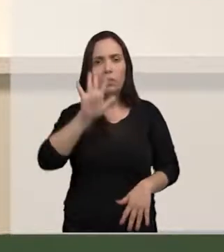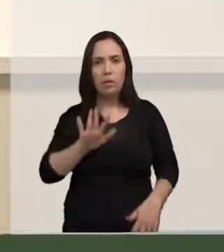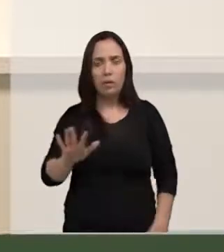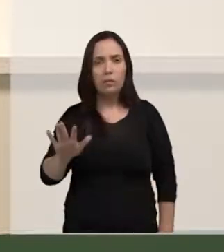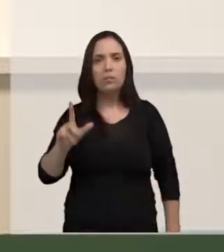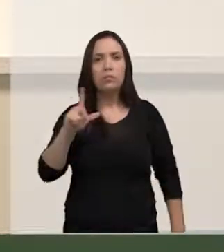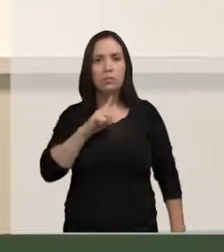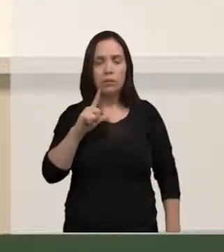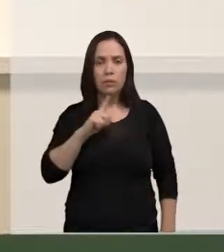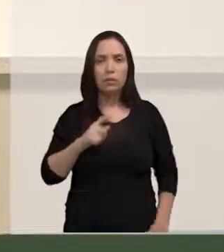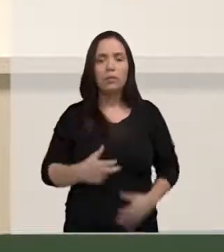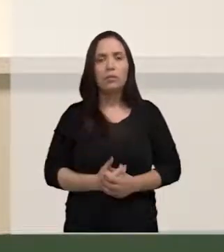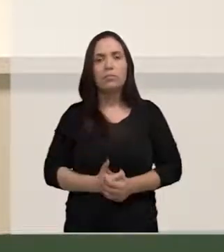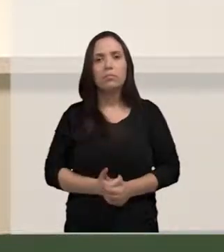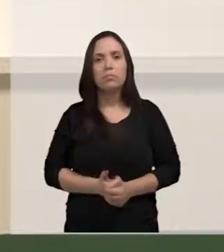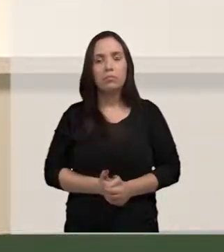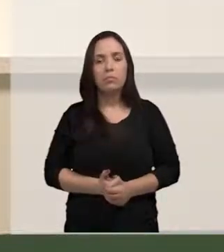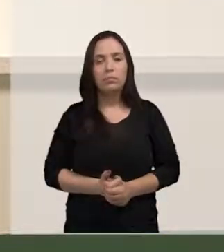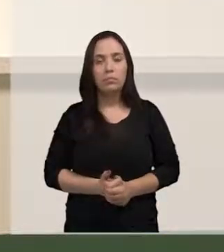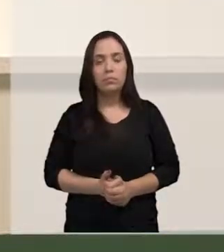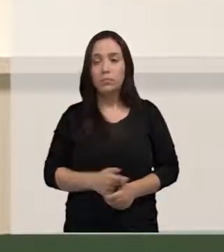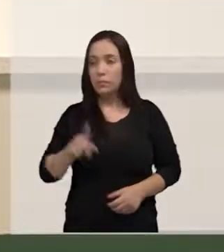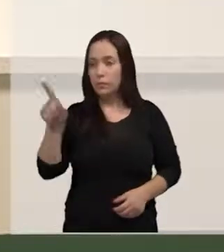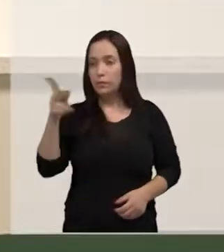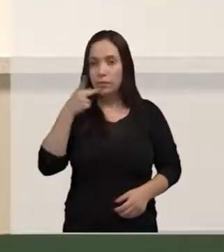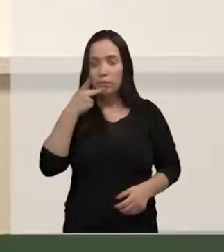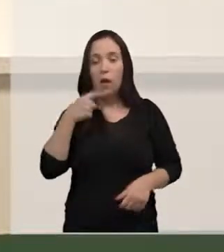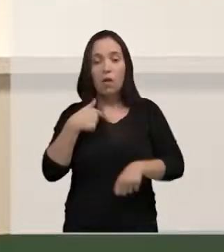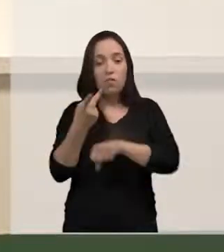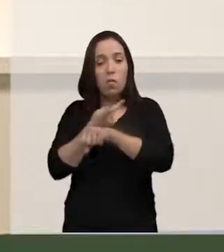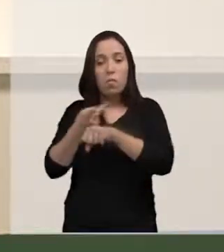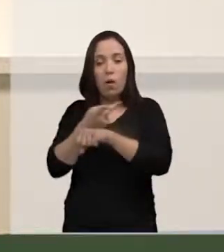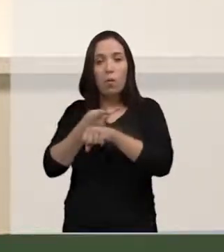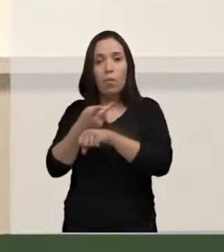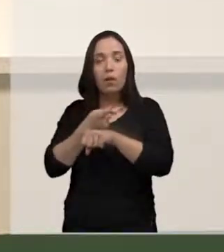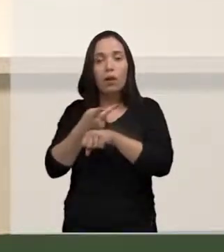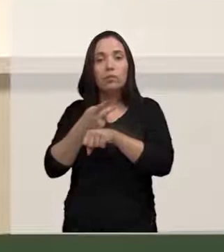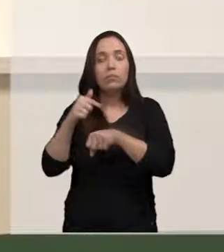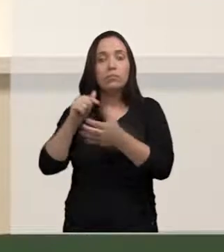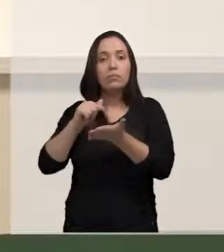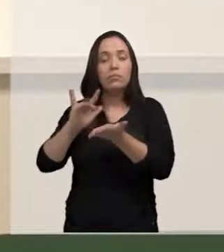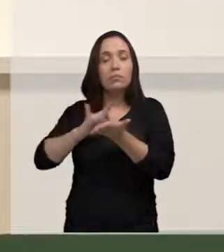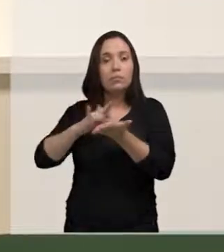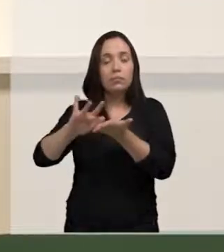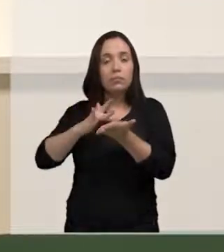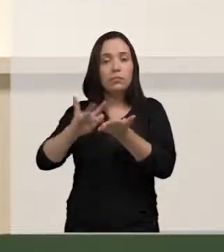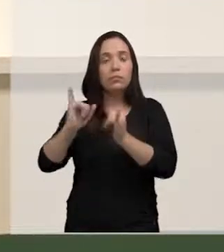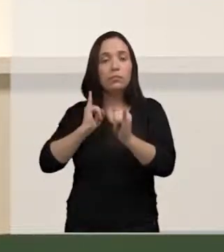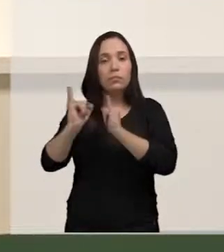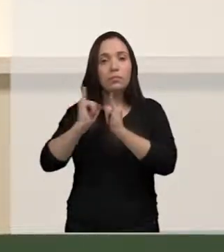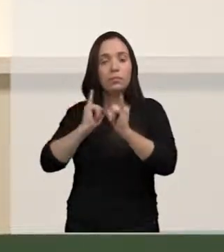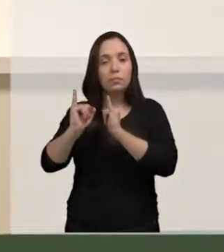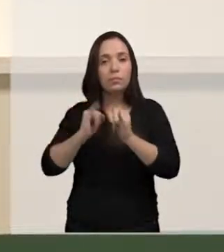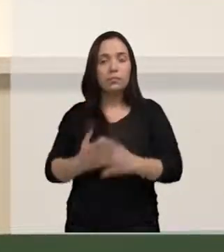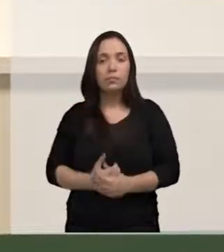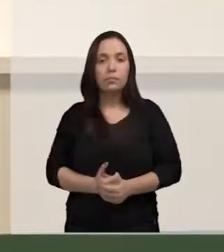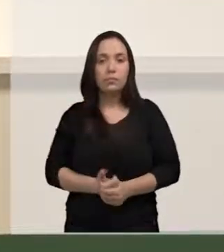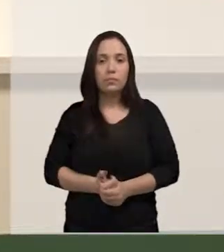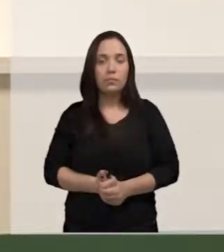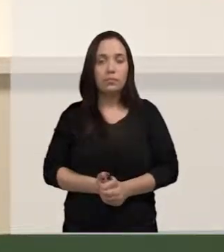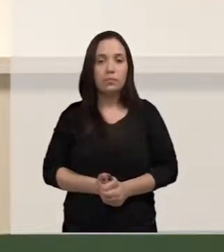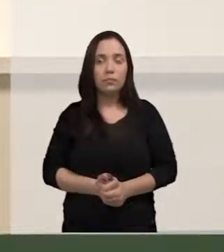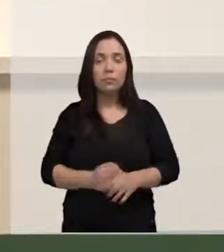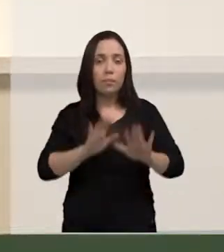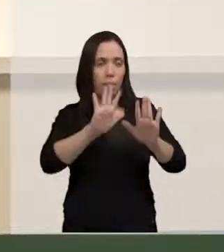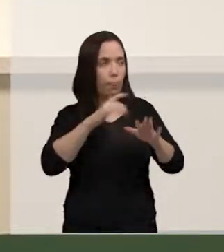candidato do Ceará, né? Muito voto. Enquanto você vai falando aí, eu vou buscar só uma cidade como Fortaleza, quando você vai buscar. Vai deixa lá, eu